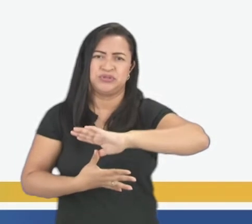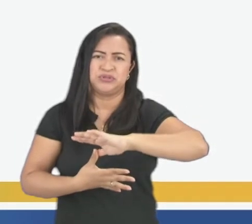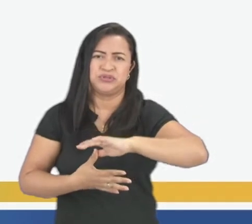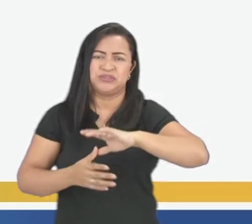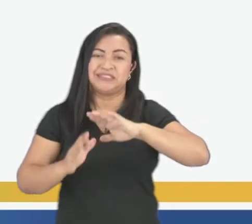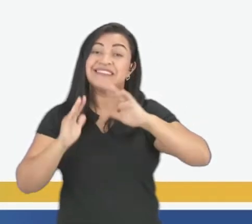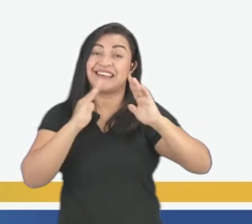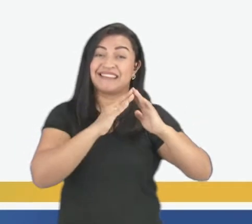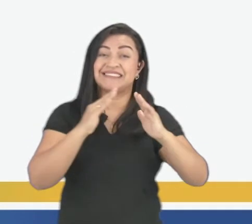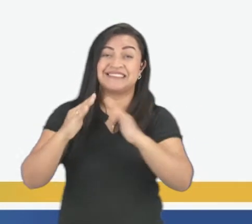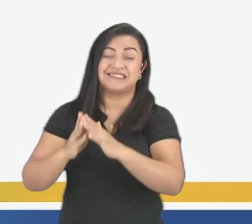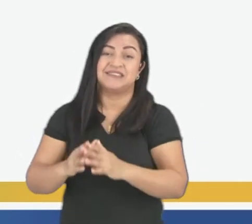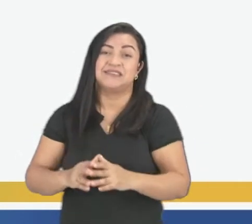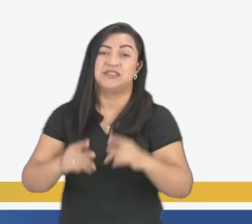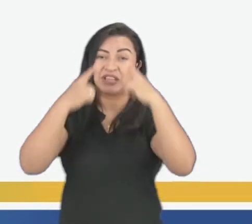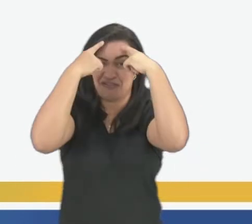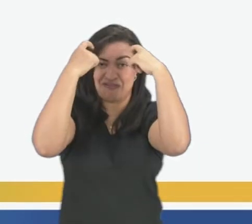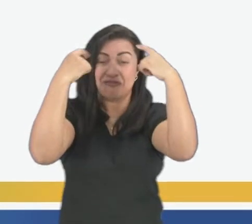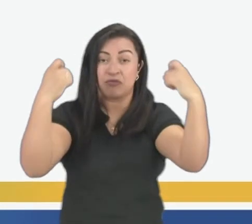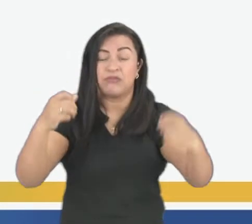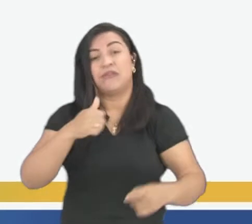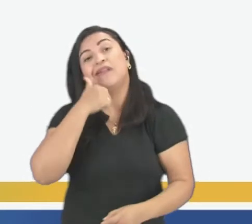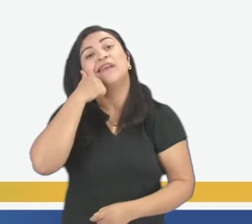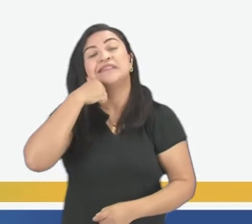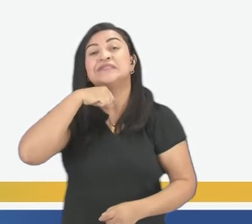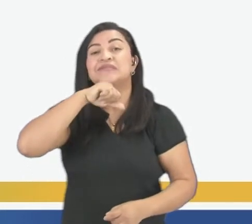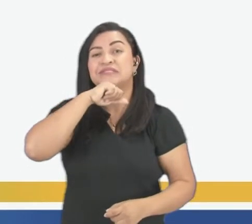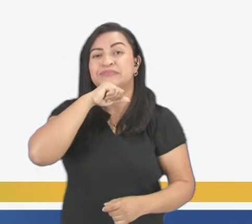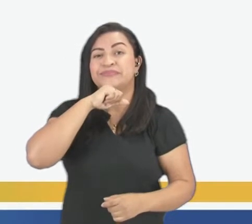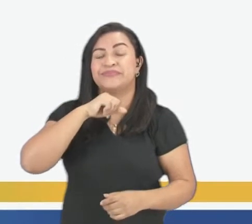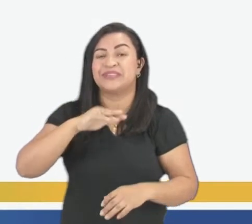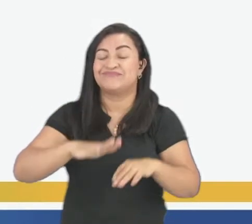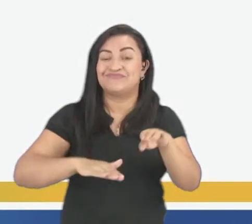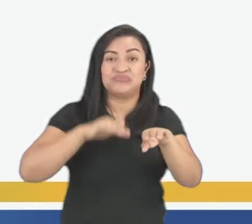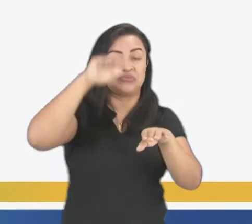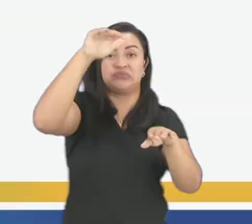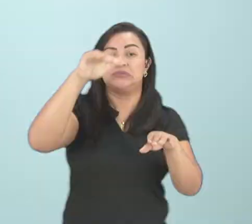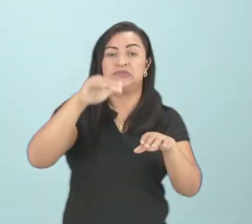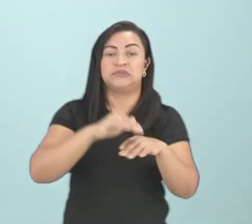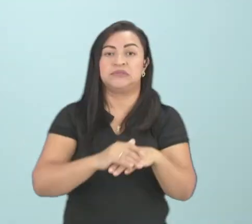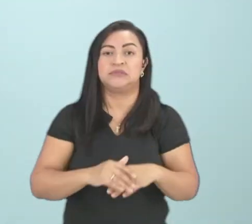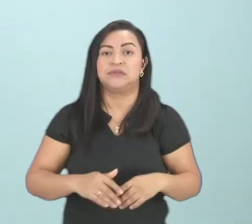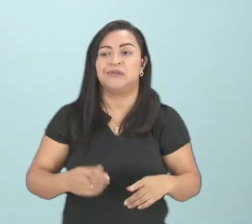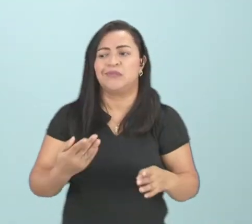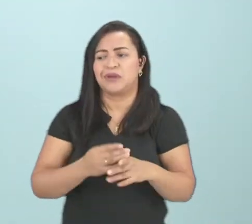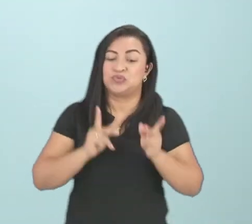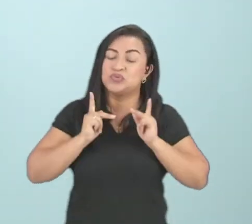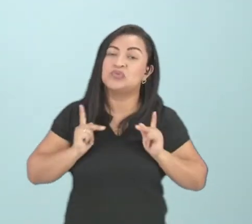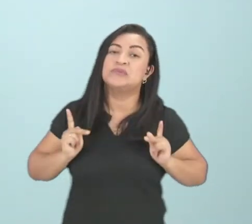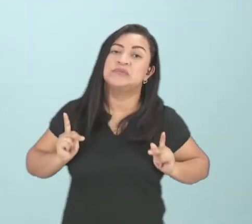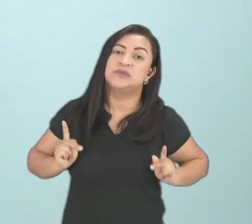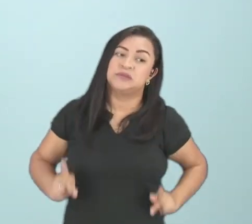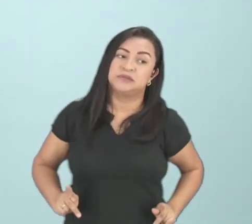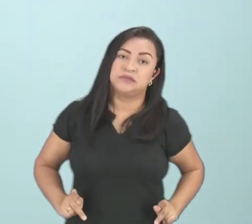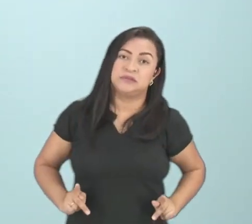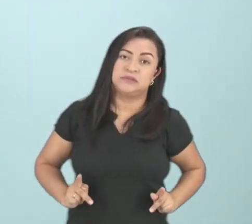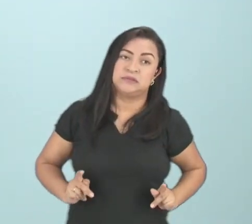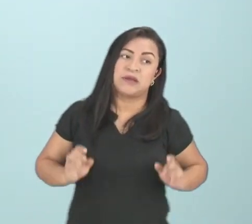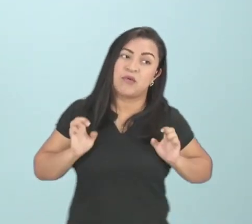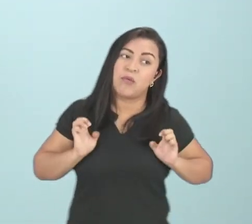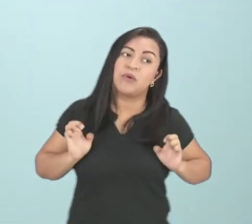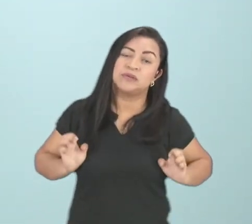aumentado. E isso é triste para a sociedade, uma sociedade que já tem evoluído em muito das